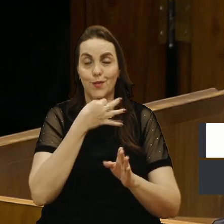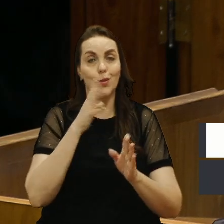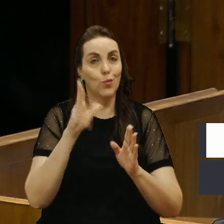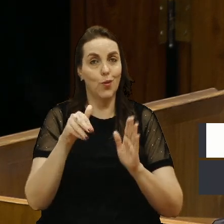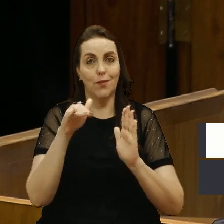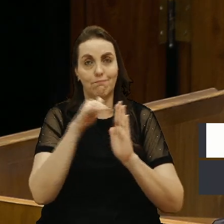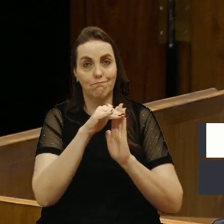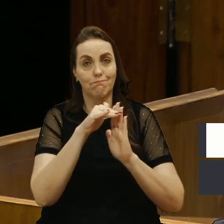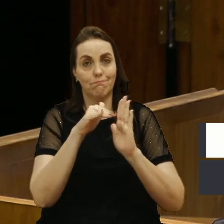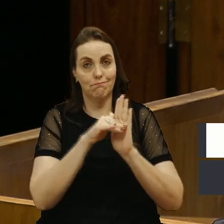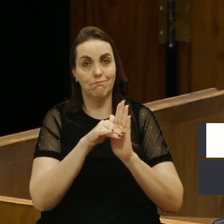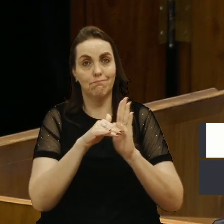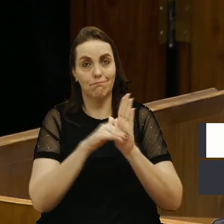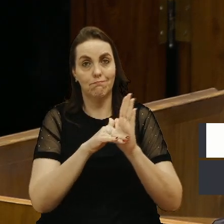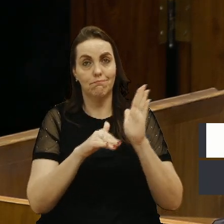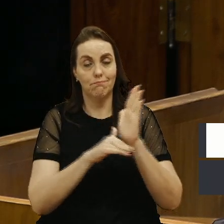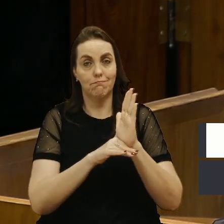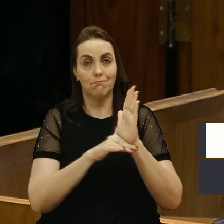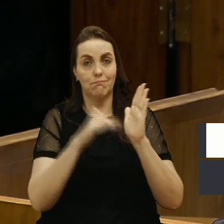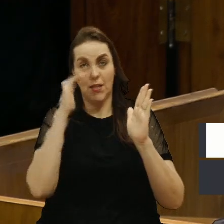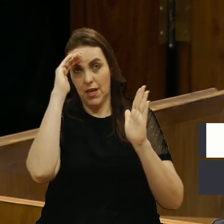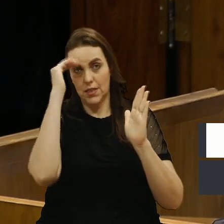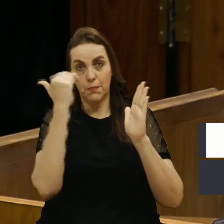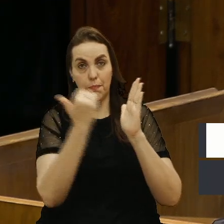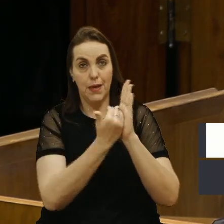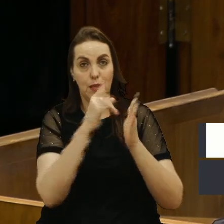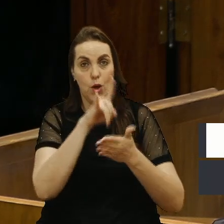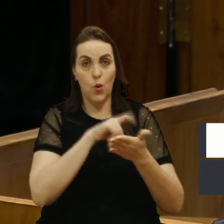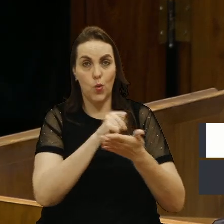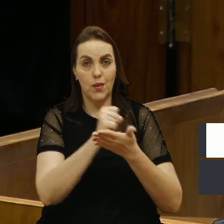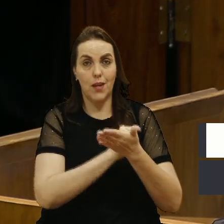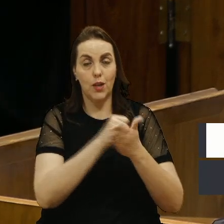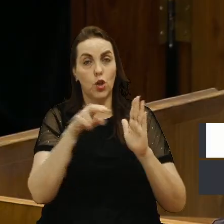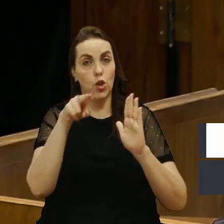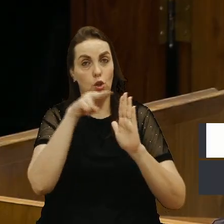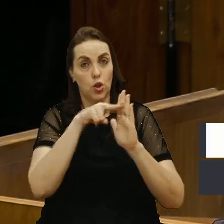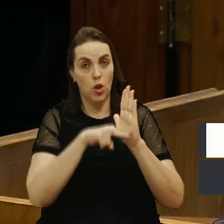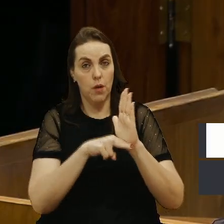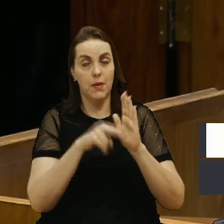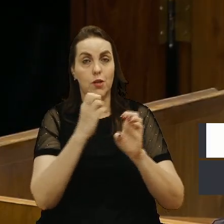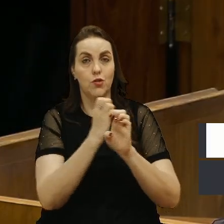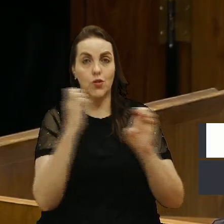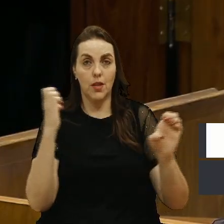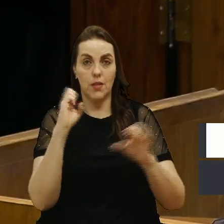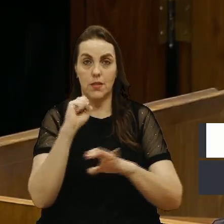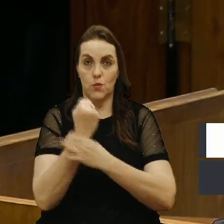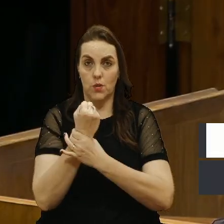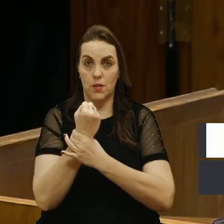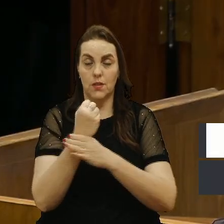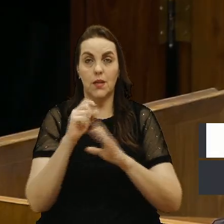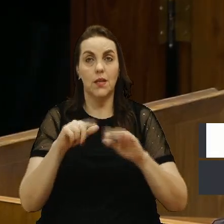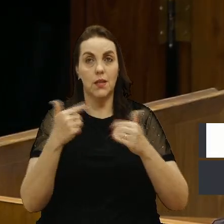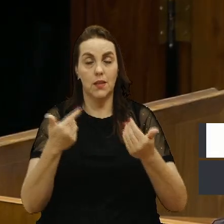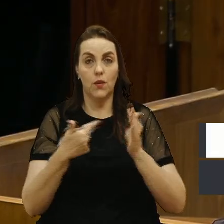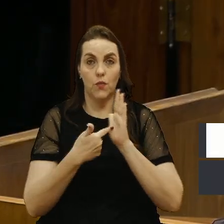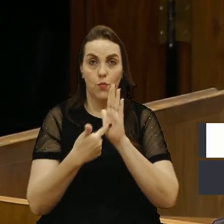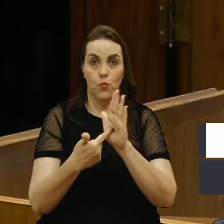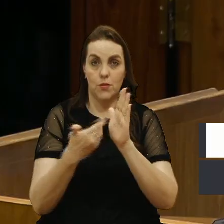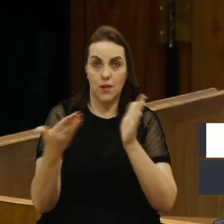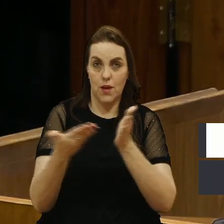no contrato e a gente atende as normas de engenharia, inclusive de segurança. Então, eu gostaria de mostrar